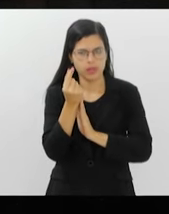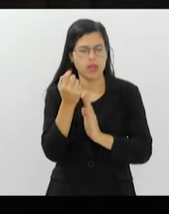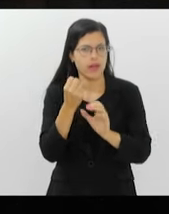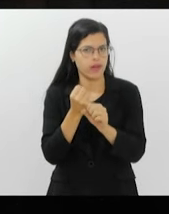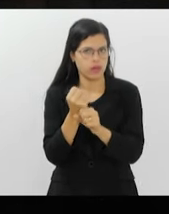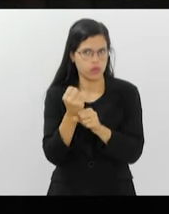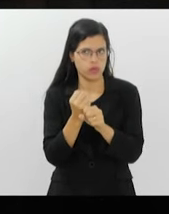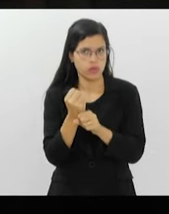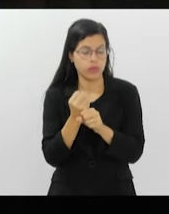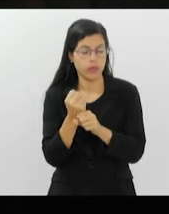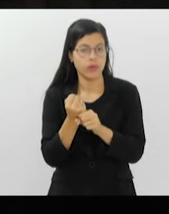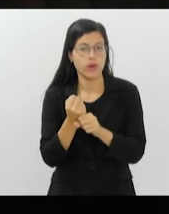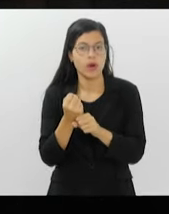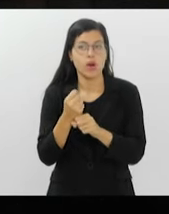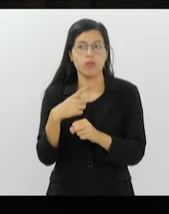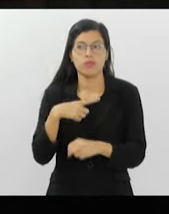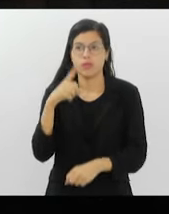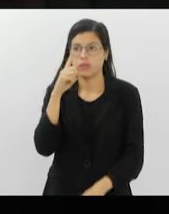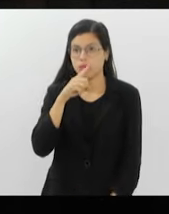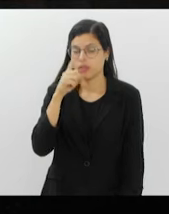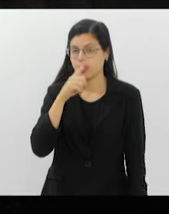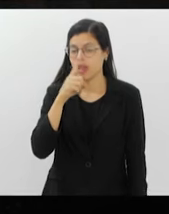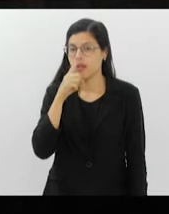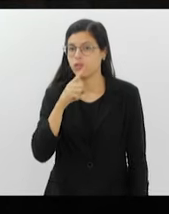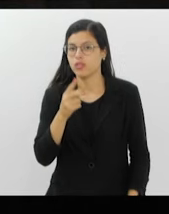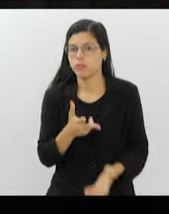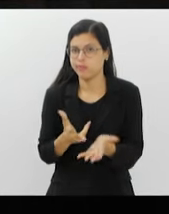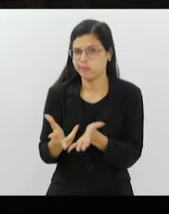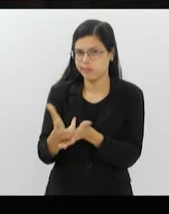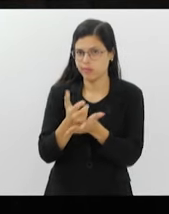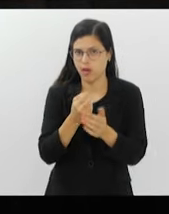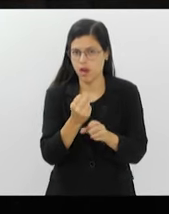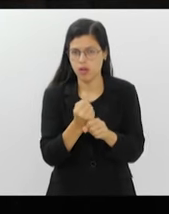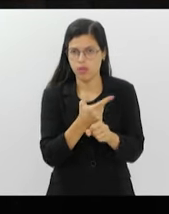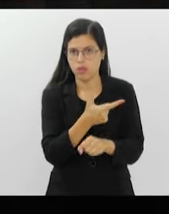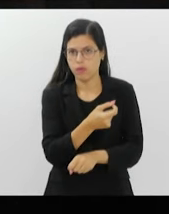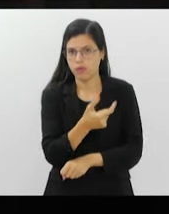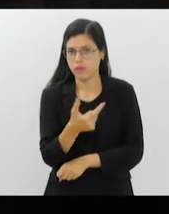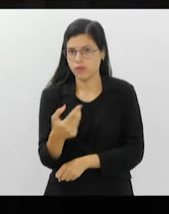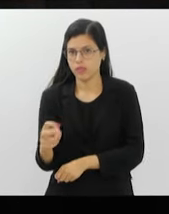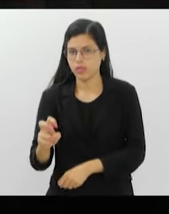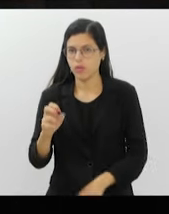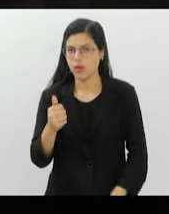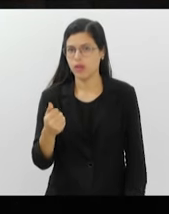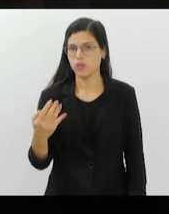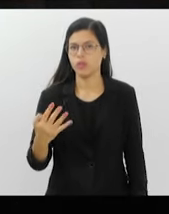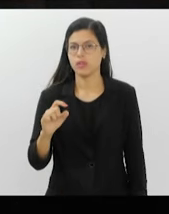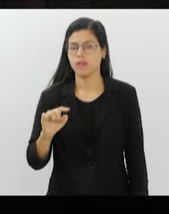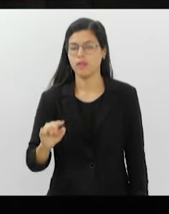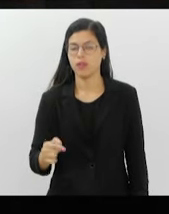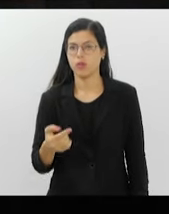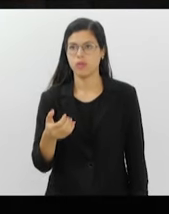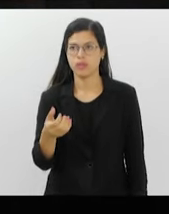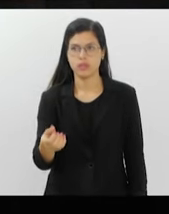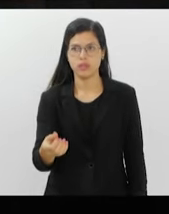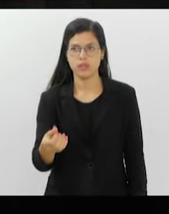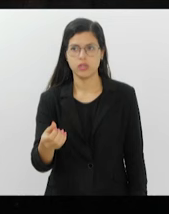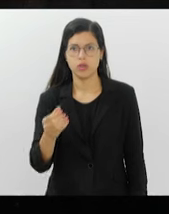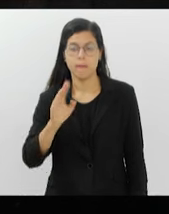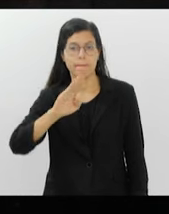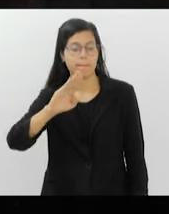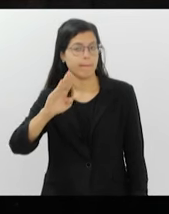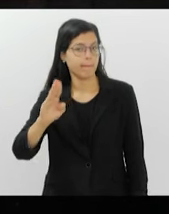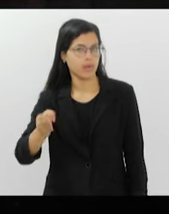traz um déficit fiscal para 2025 de 14,6